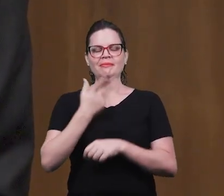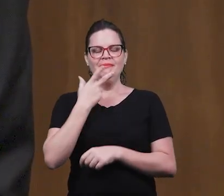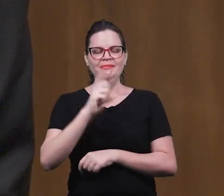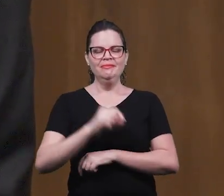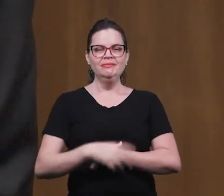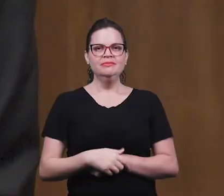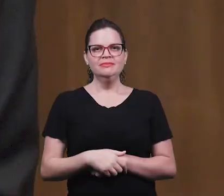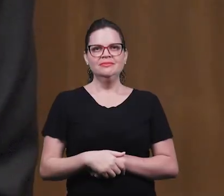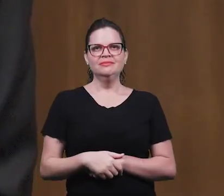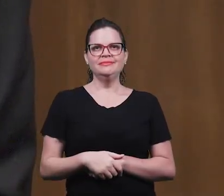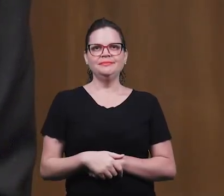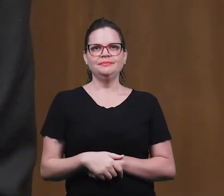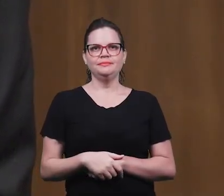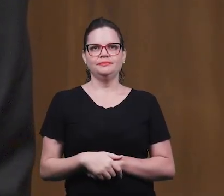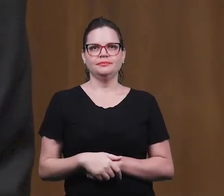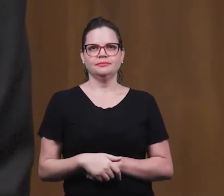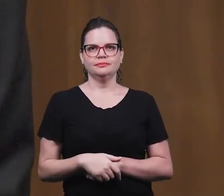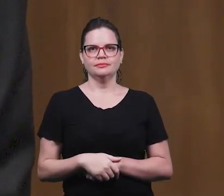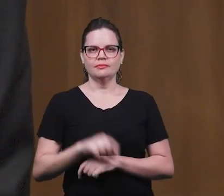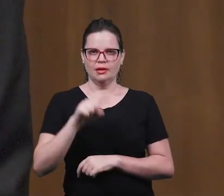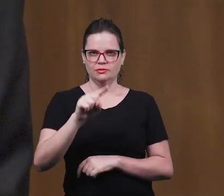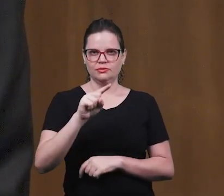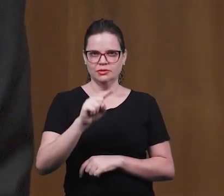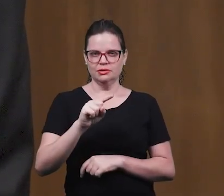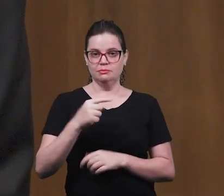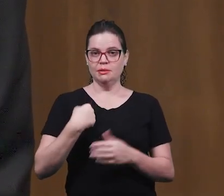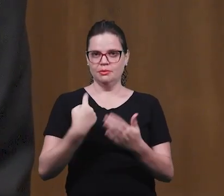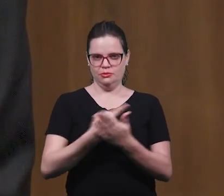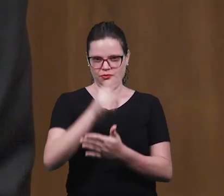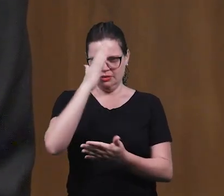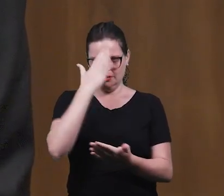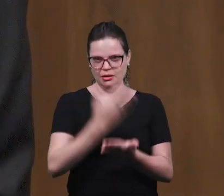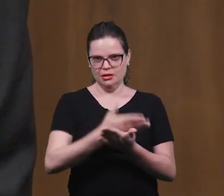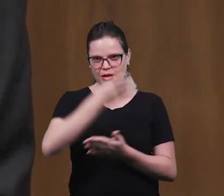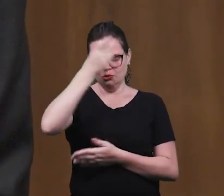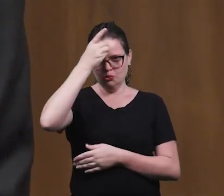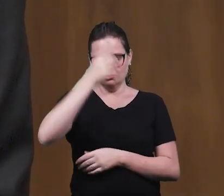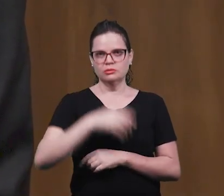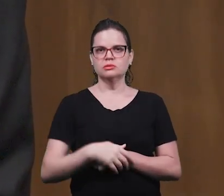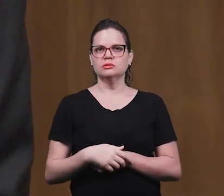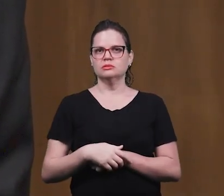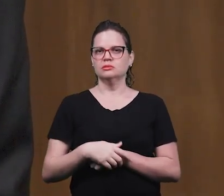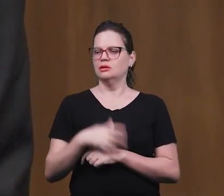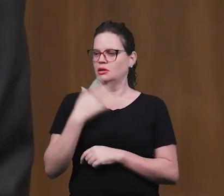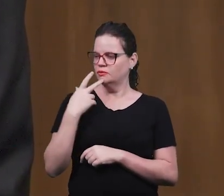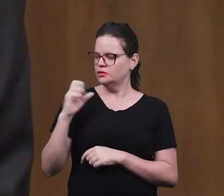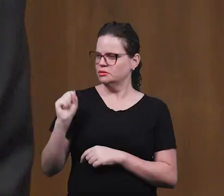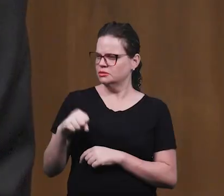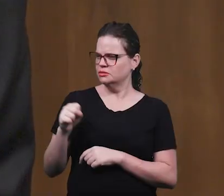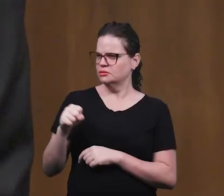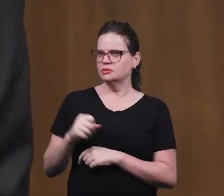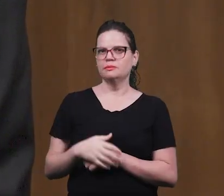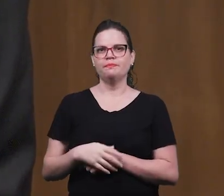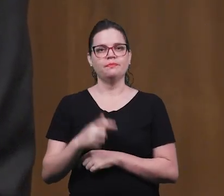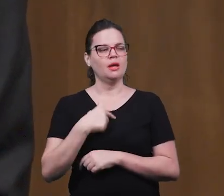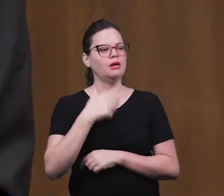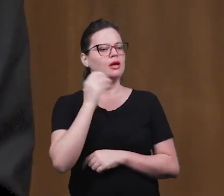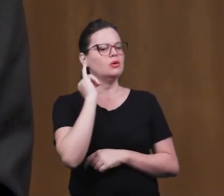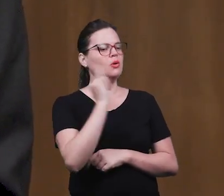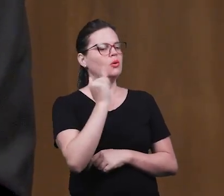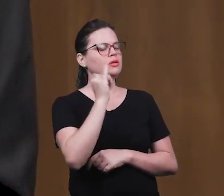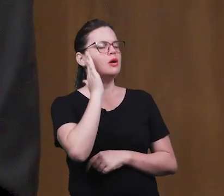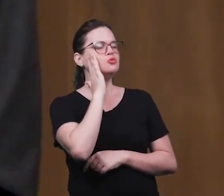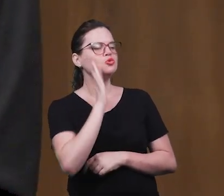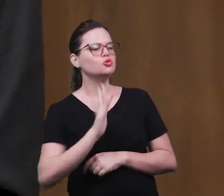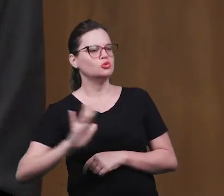assim, tenente, o senhor crê em dons espirituais? Eu falei, sim, creio, vivo essa experiência, quero contar um sonho